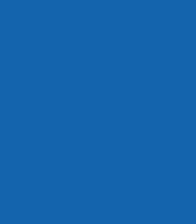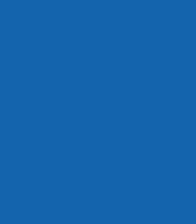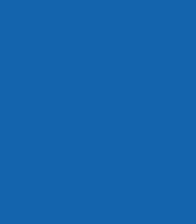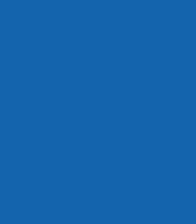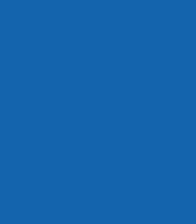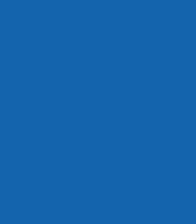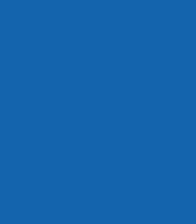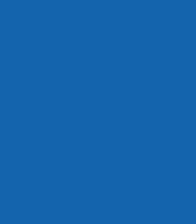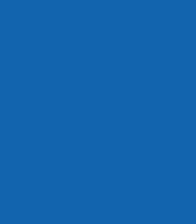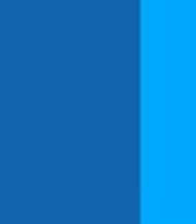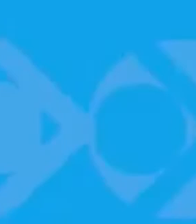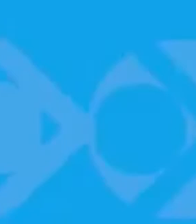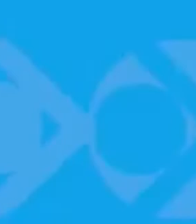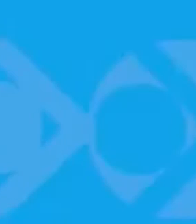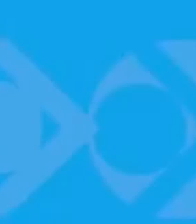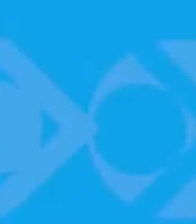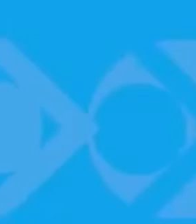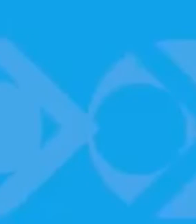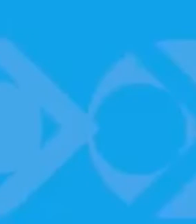o